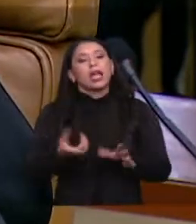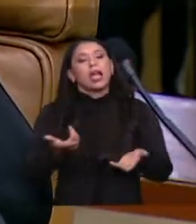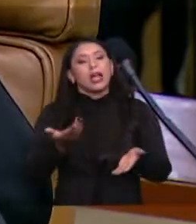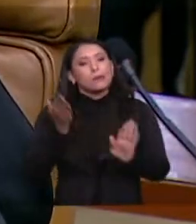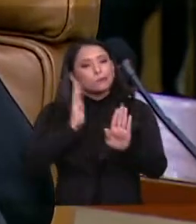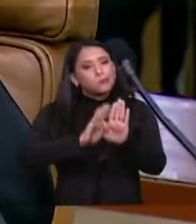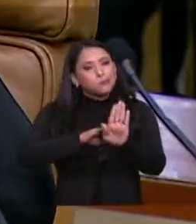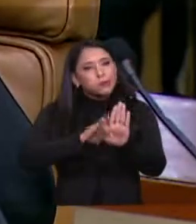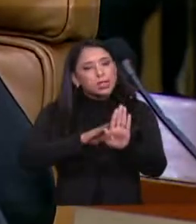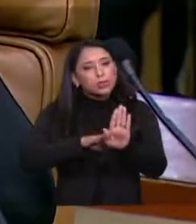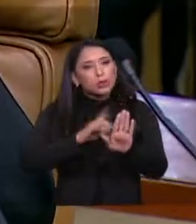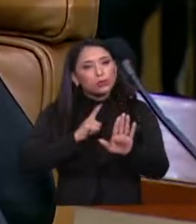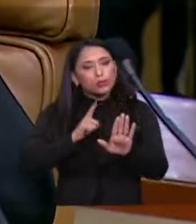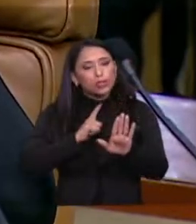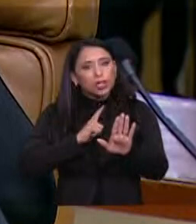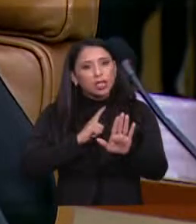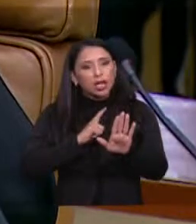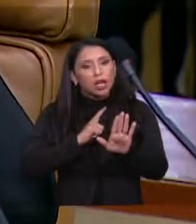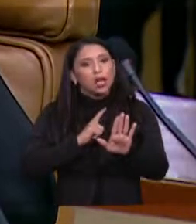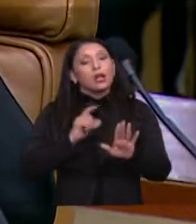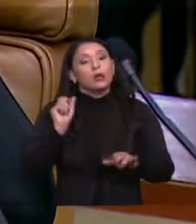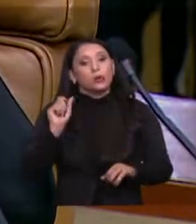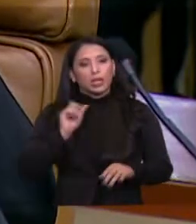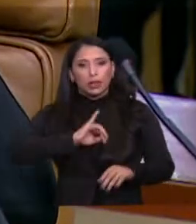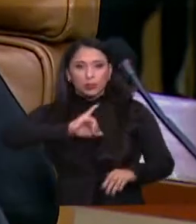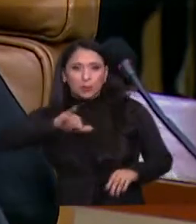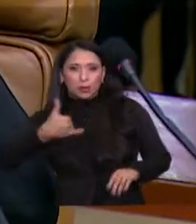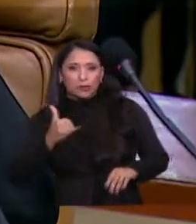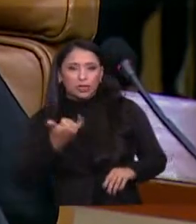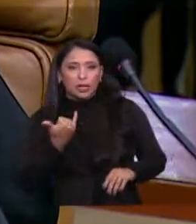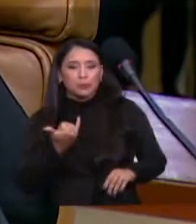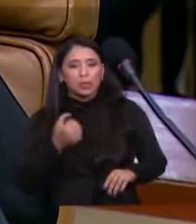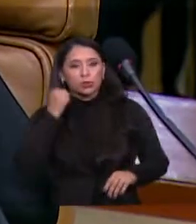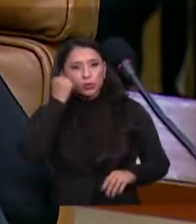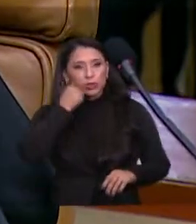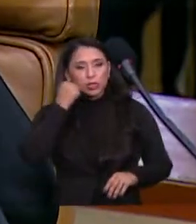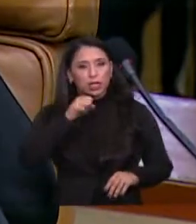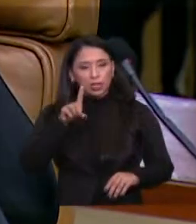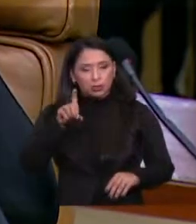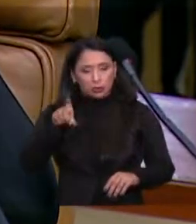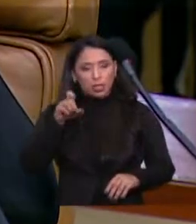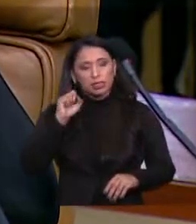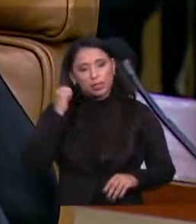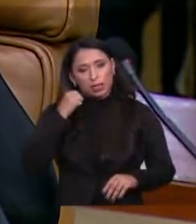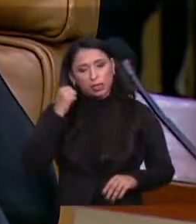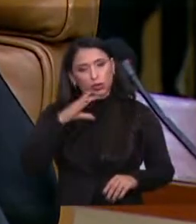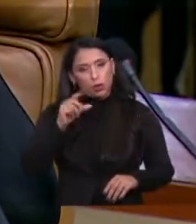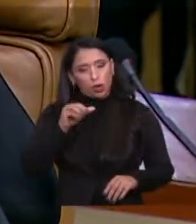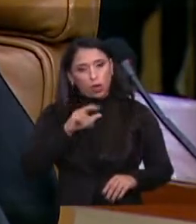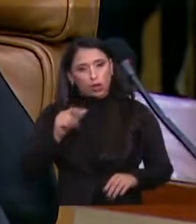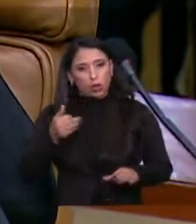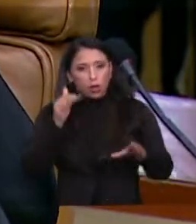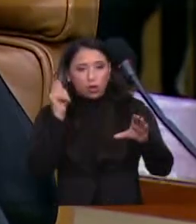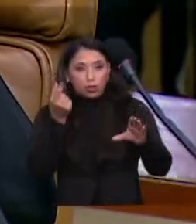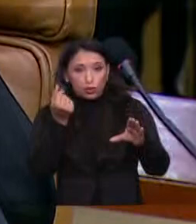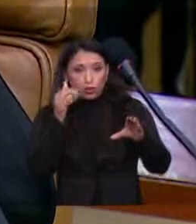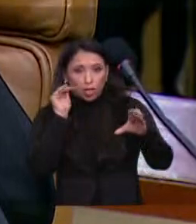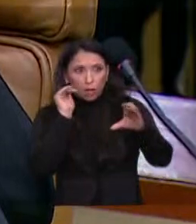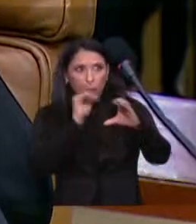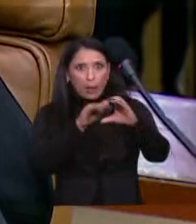percebidos por Fernando Afonso Collor de Melo em cujas contra as correntes eram de dos valores